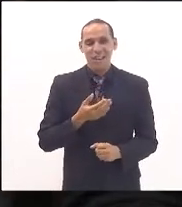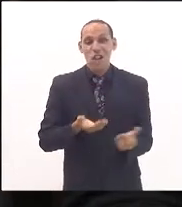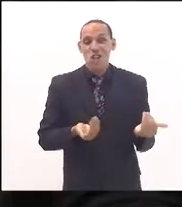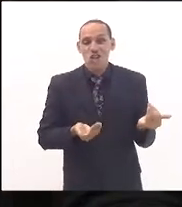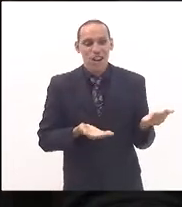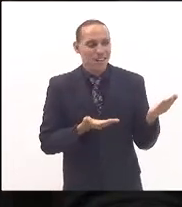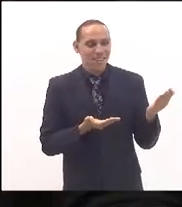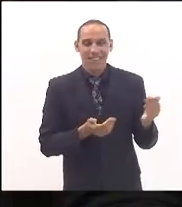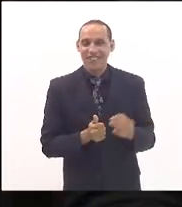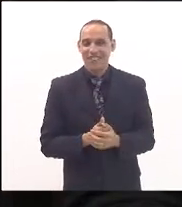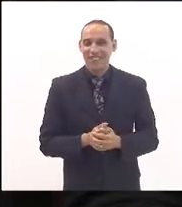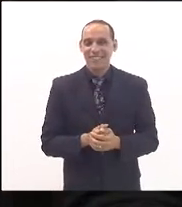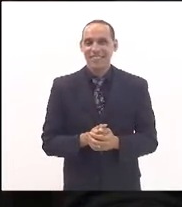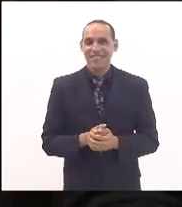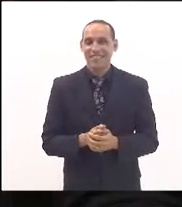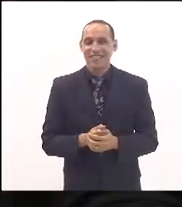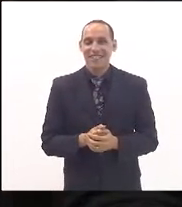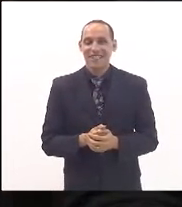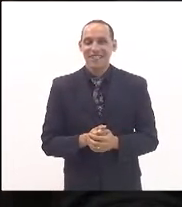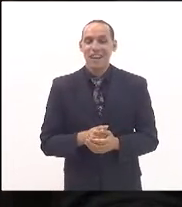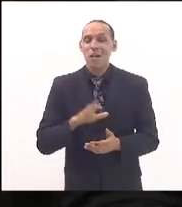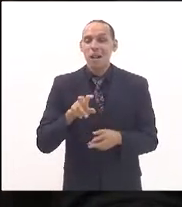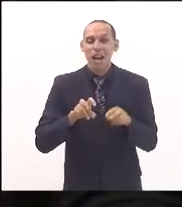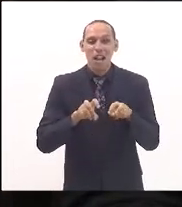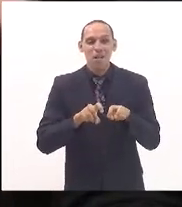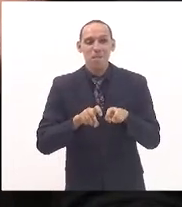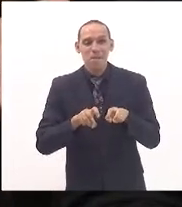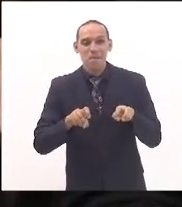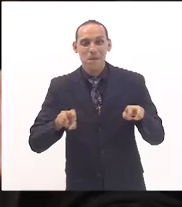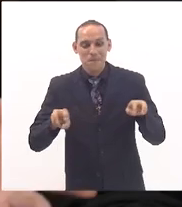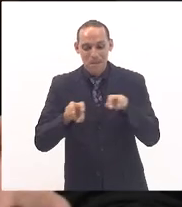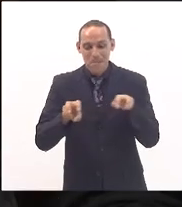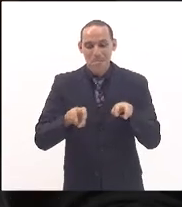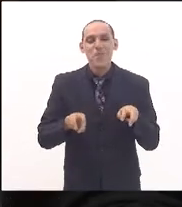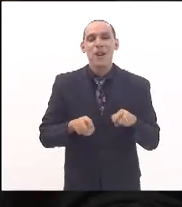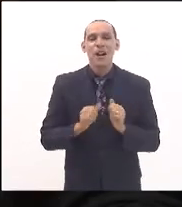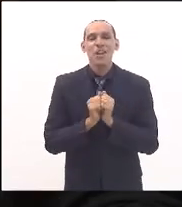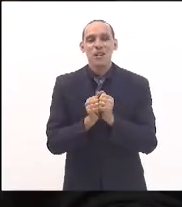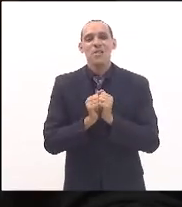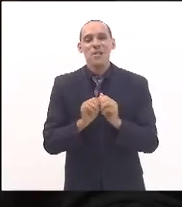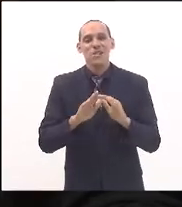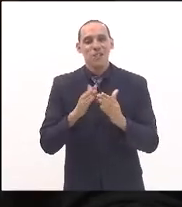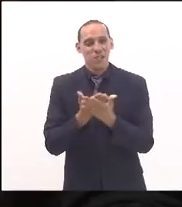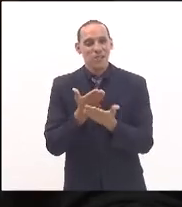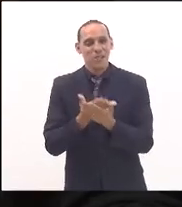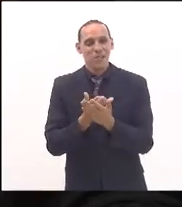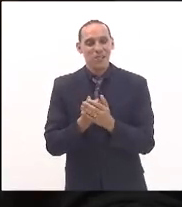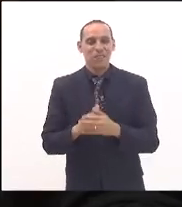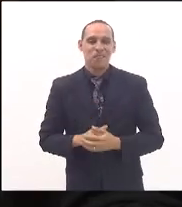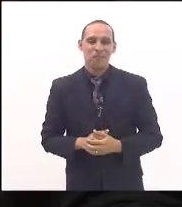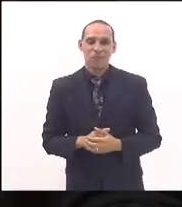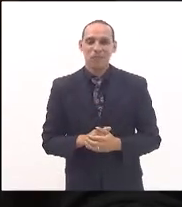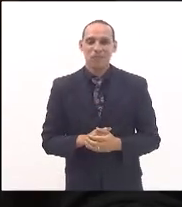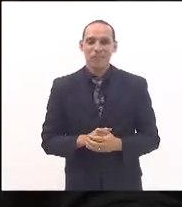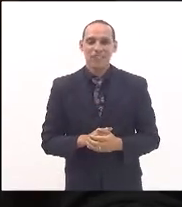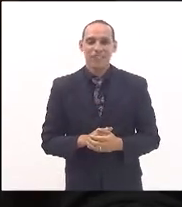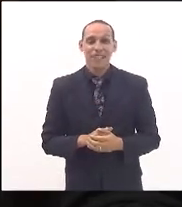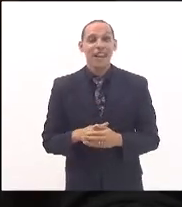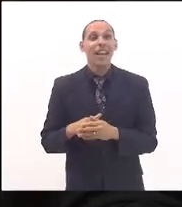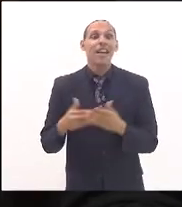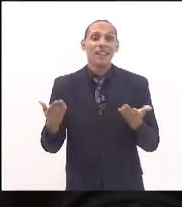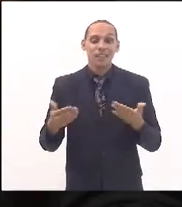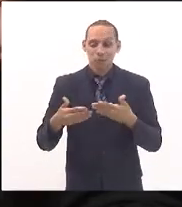jovem ter sentado nos Bancos escolares e a